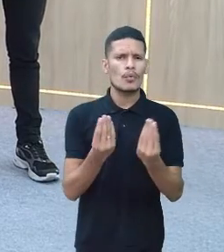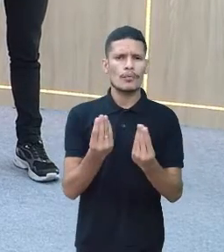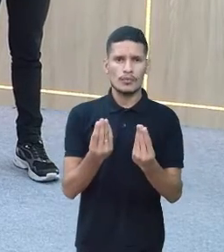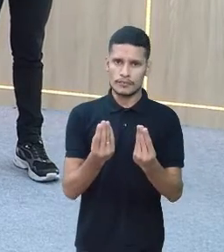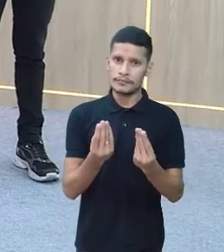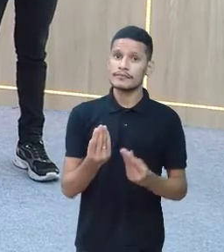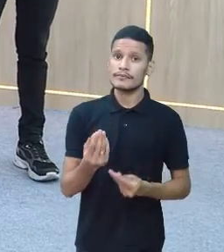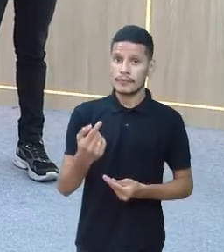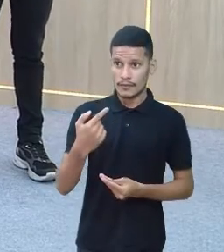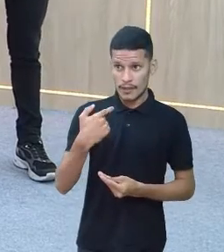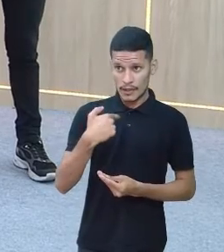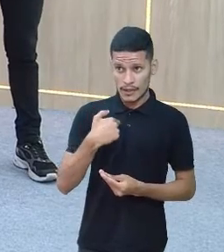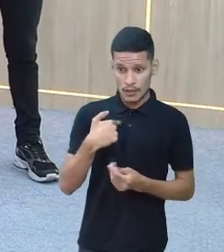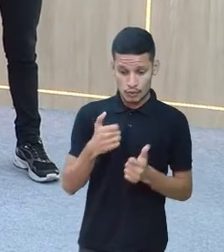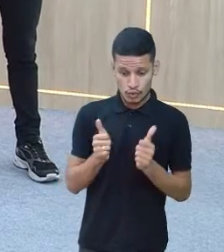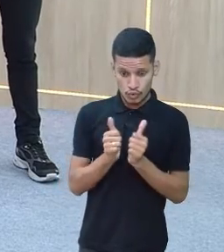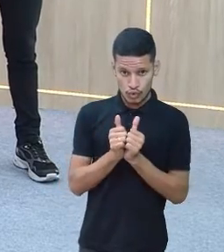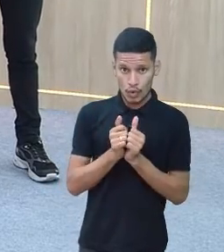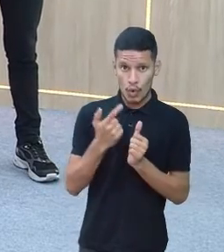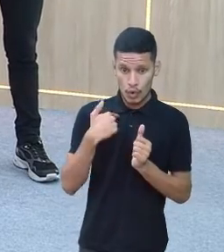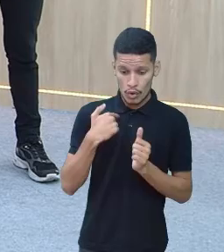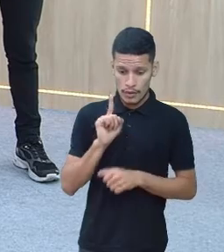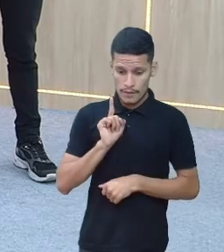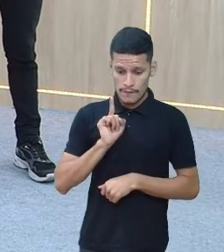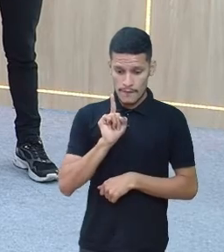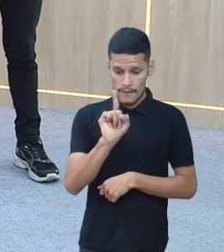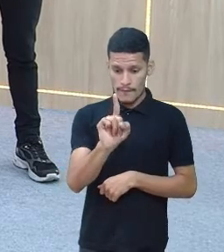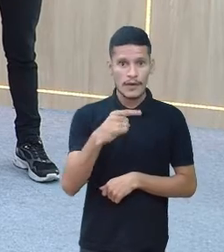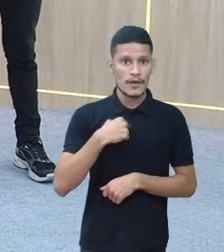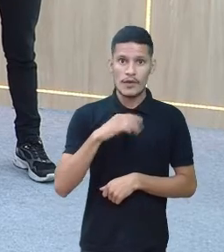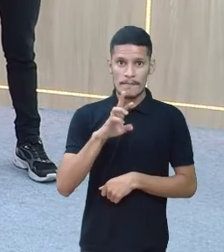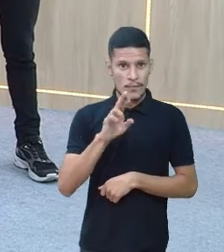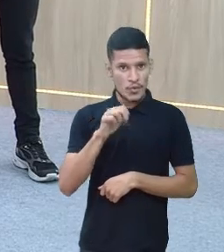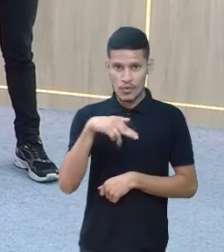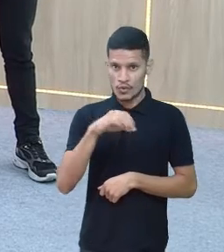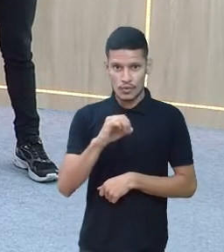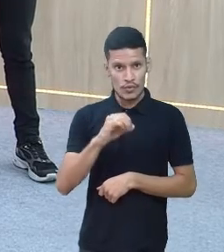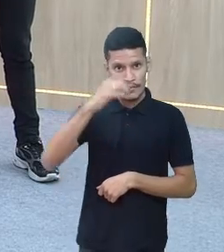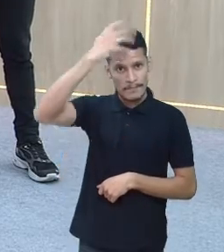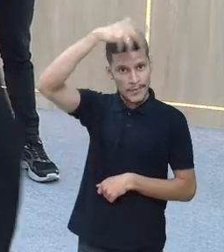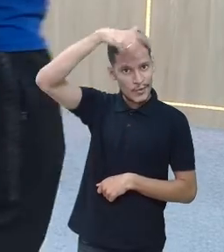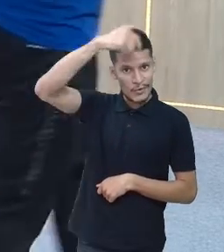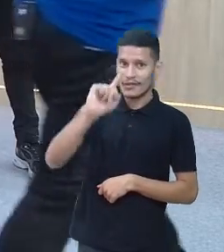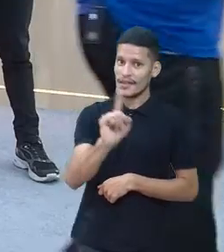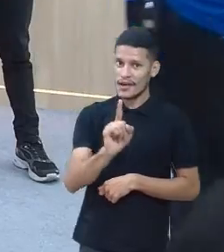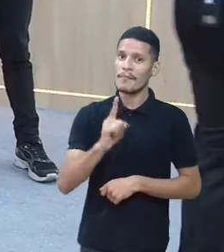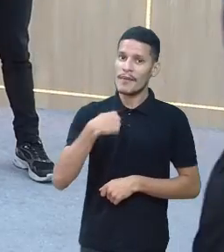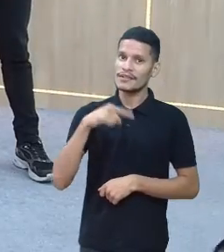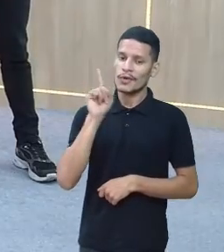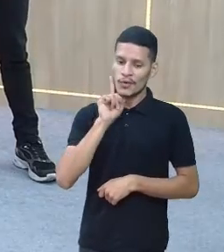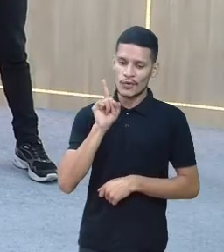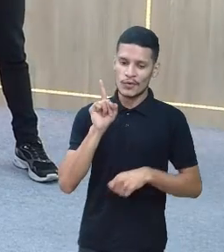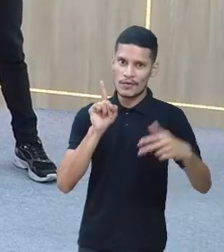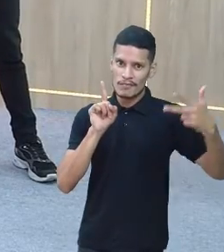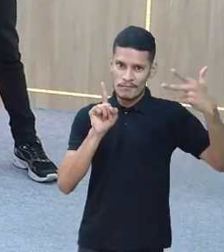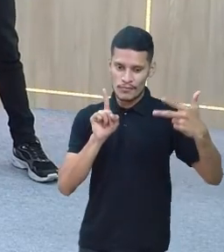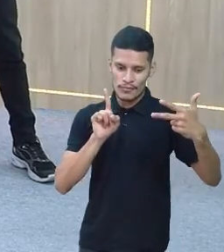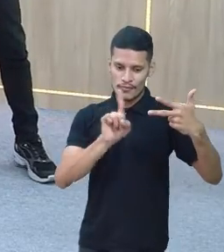entenderem. Vou passar por aqui pela frente, viu? Eu não sou Bruno, intérprete, mas vou passar pela frente da câmera.